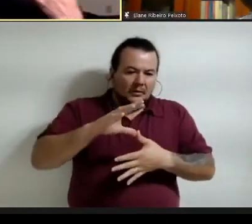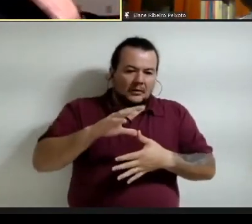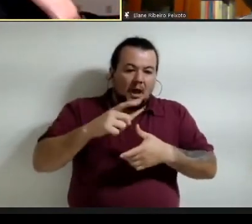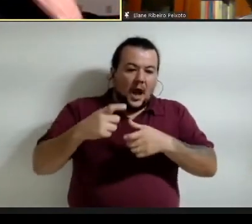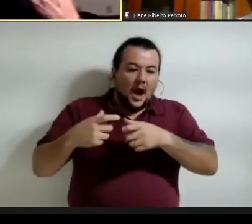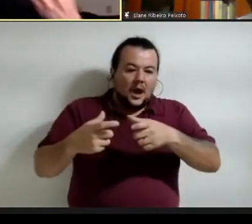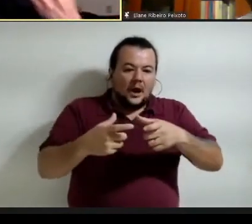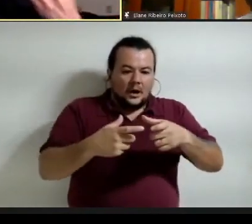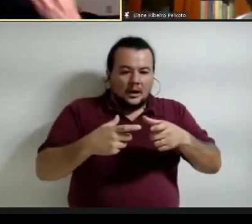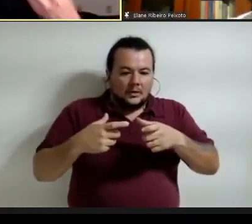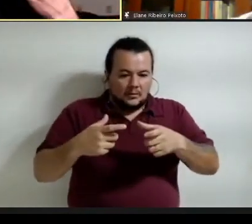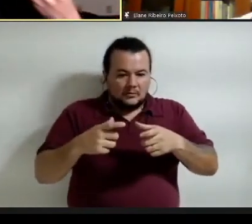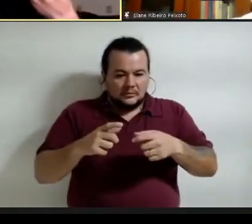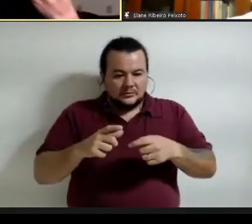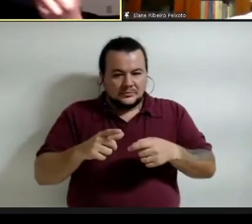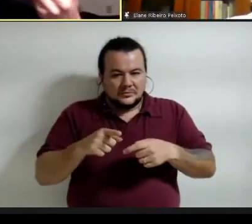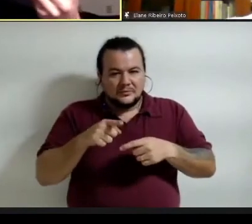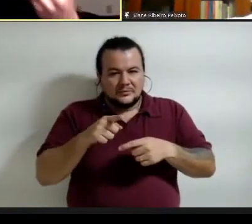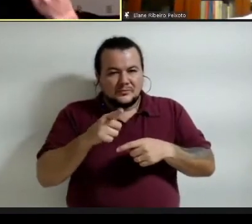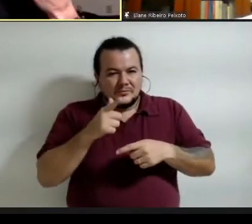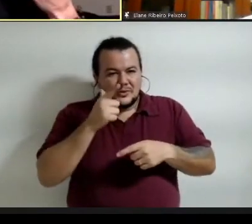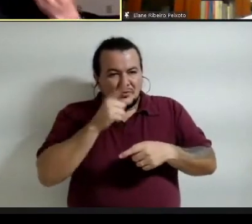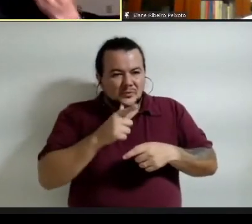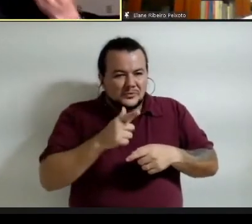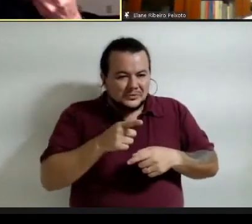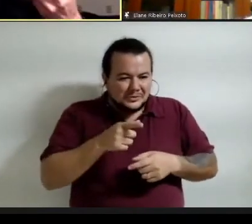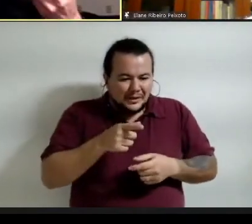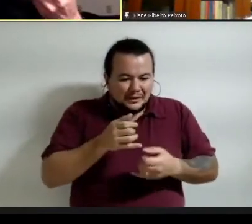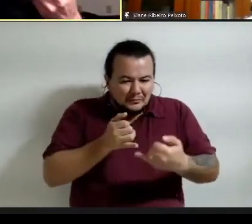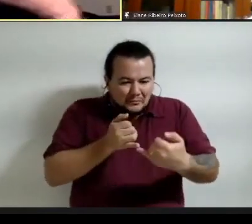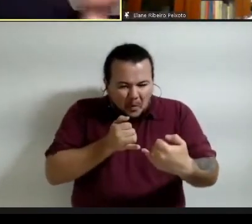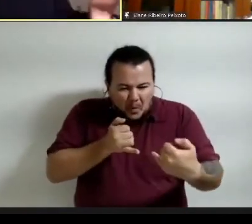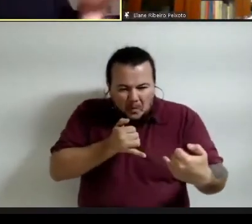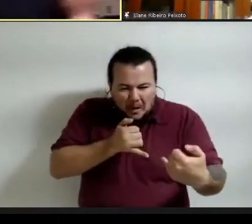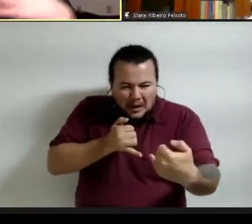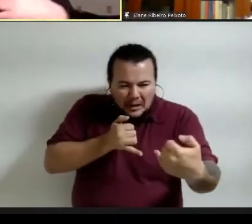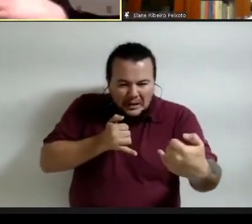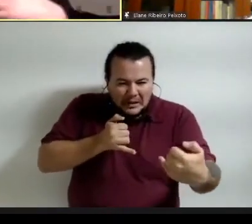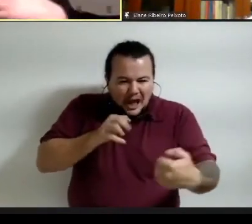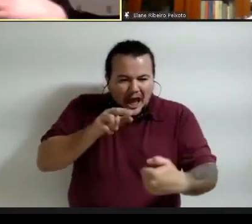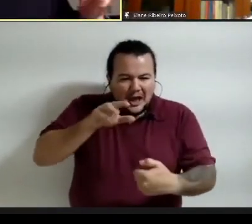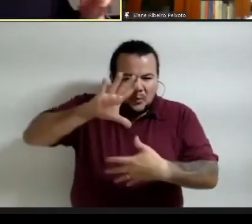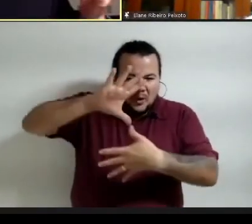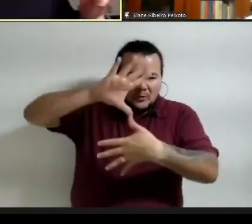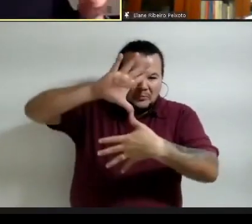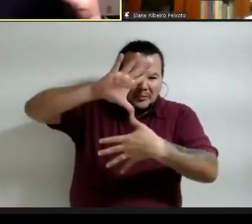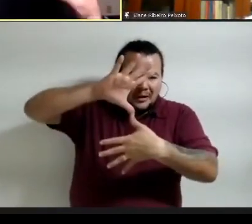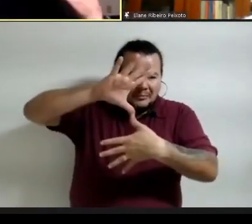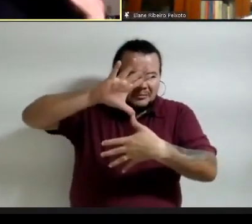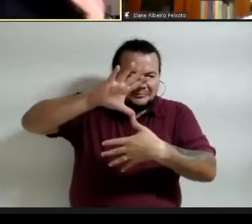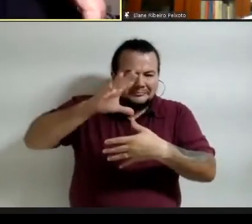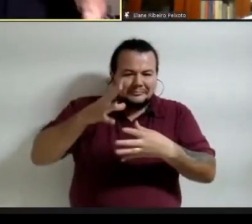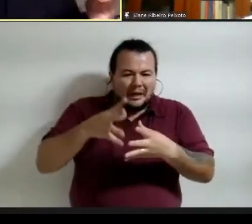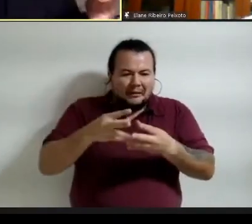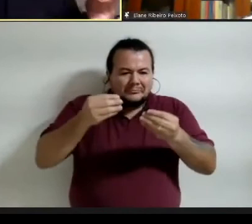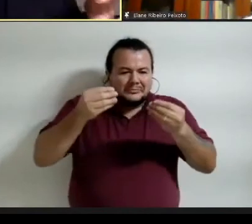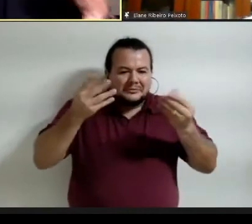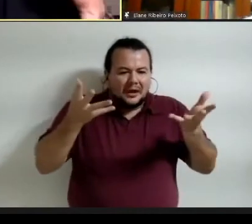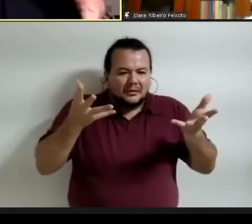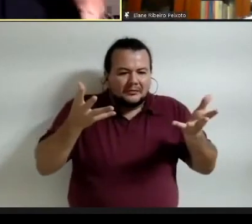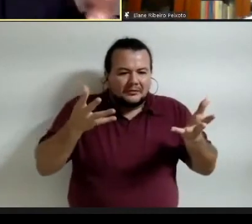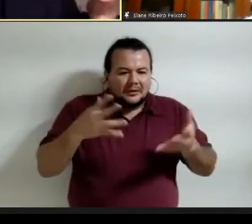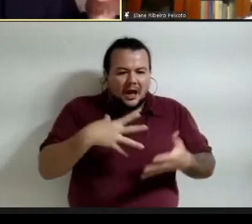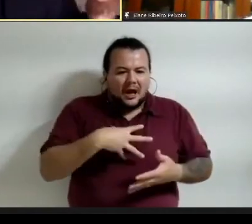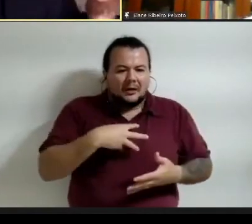da fronteira, ou seja, quão tangível é aquela linha desenhada no mapa. E a gente vê que é uma completa abstração. Conversando